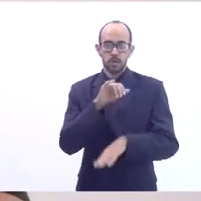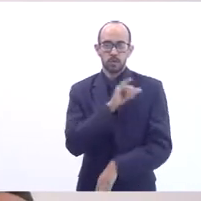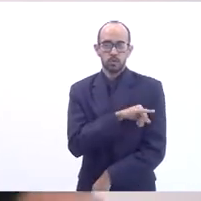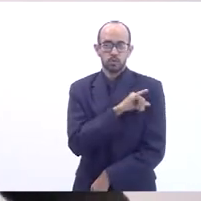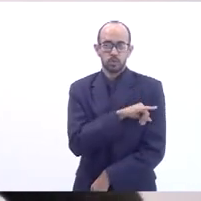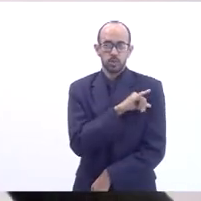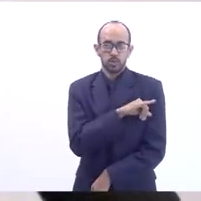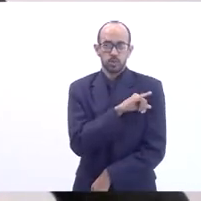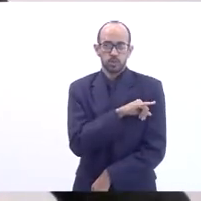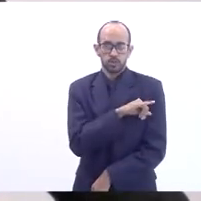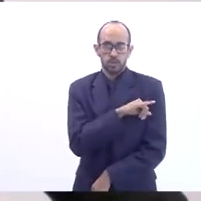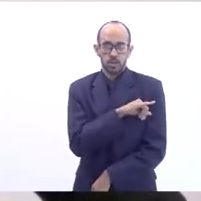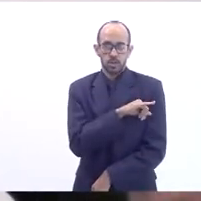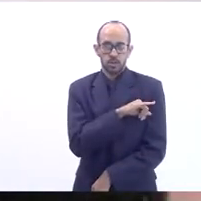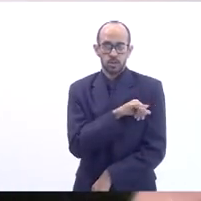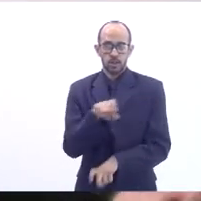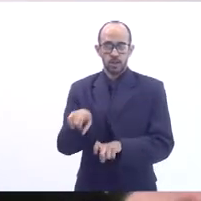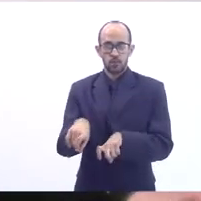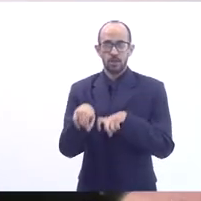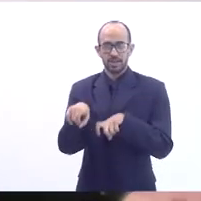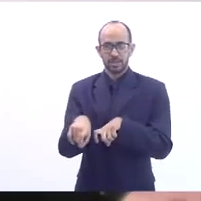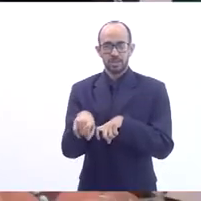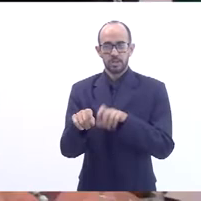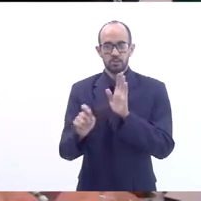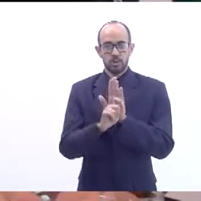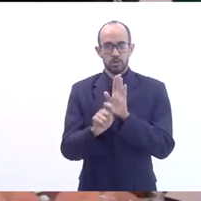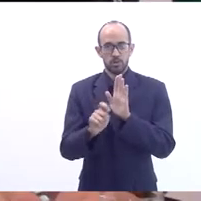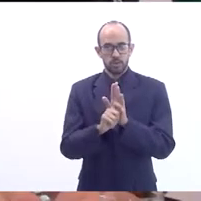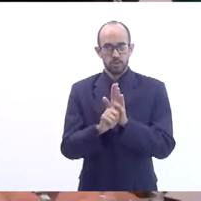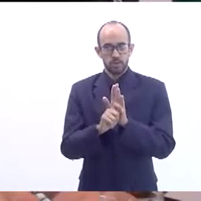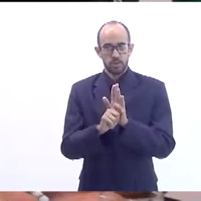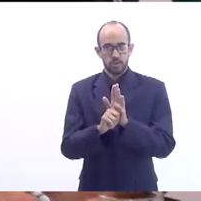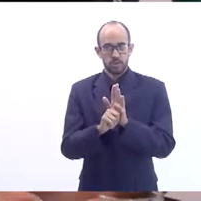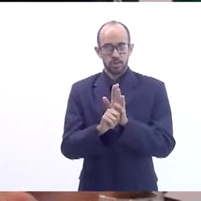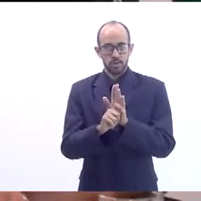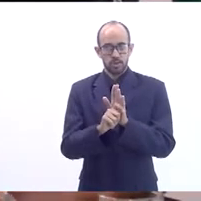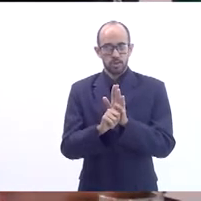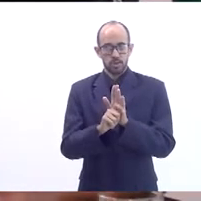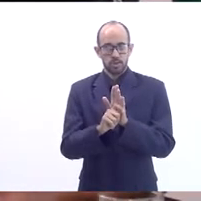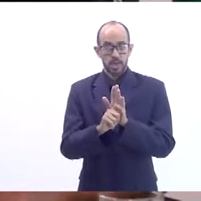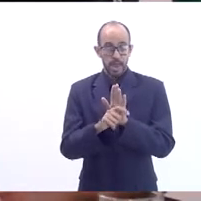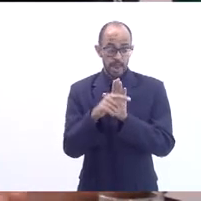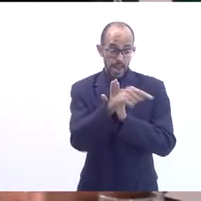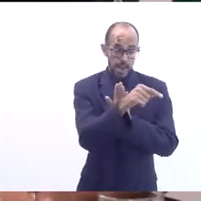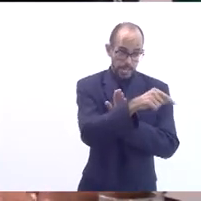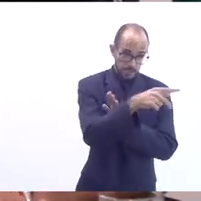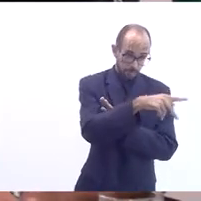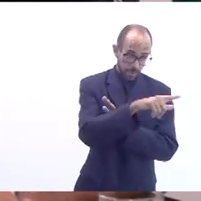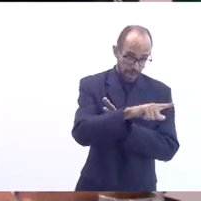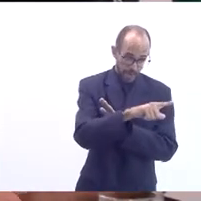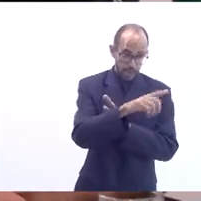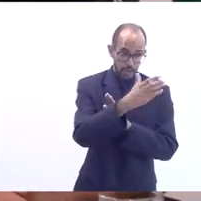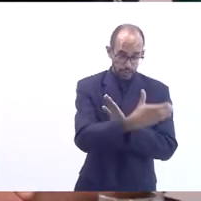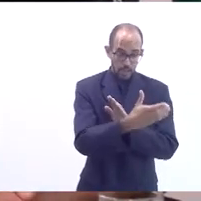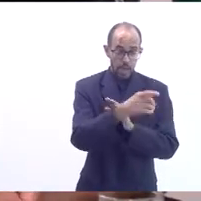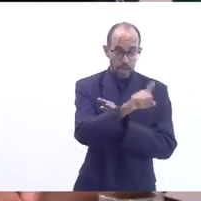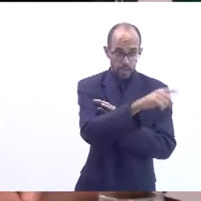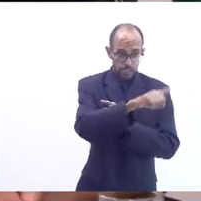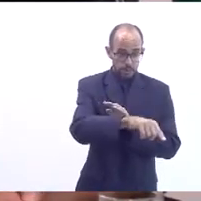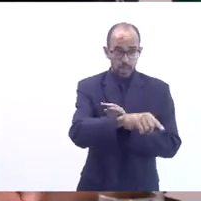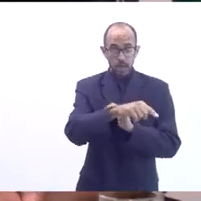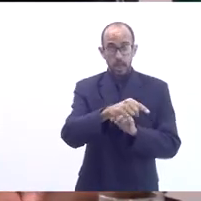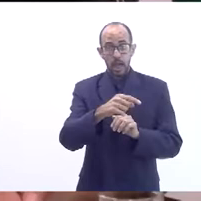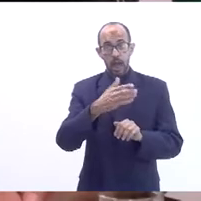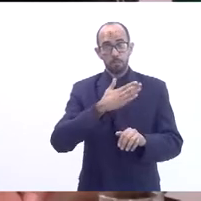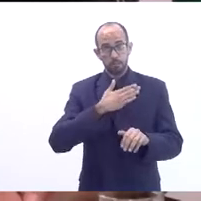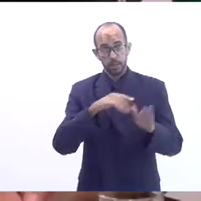Janeiro inteiro fazenda de maconha esse projeto quer revogar nossa lei de estímulo às associações de